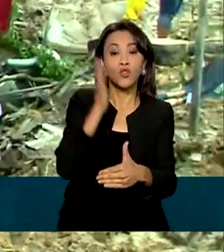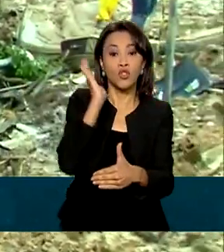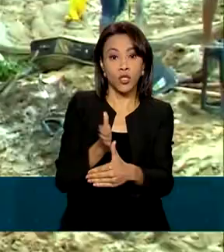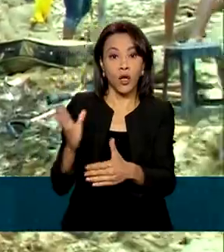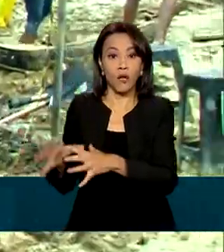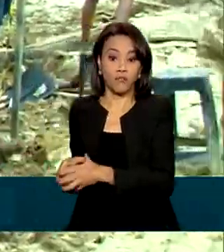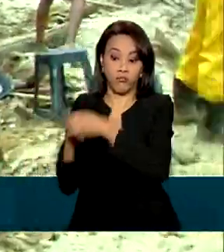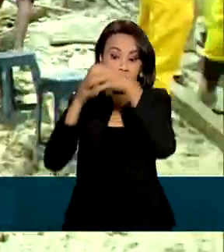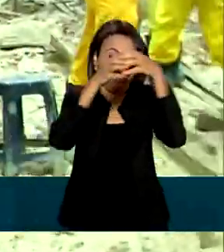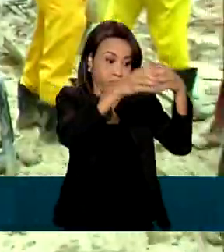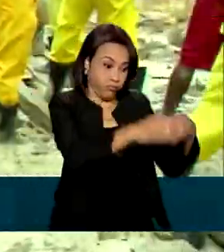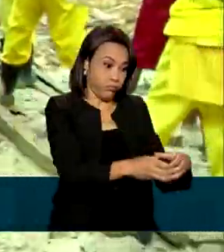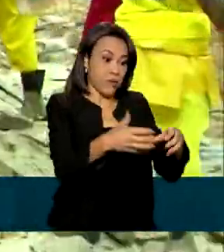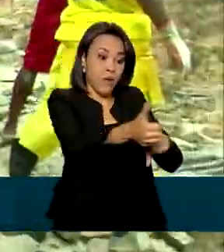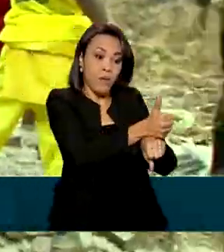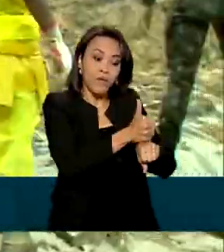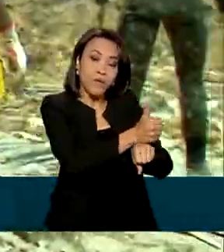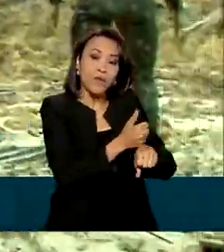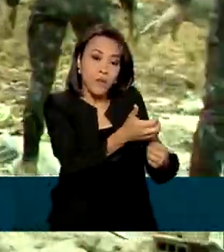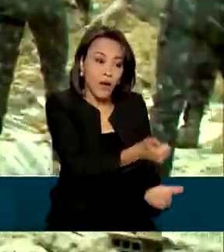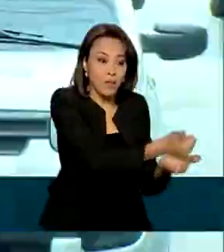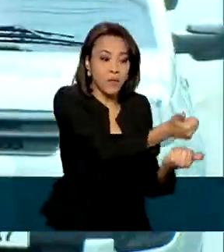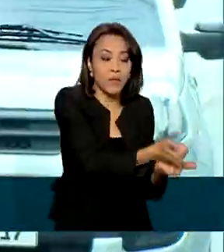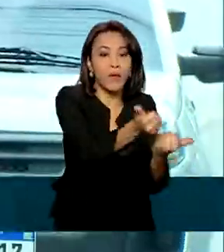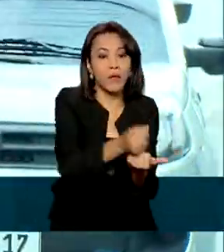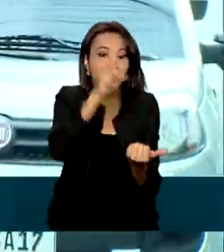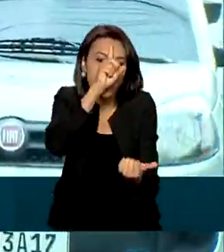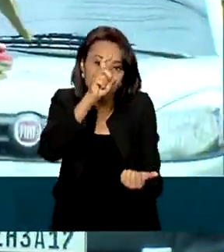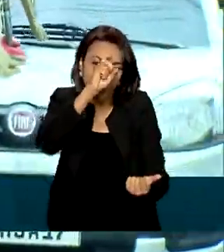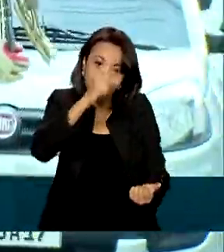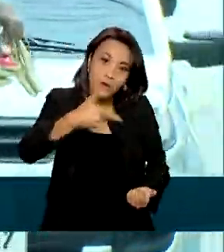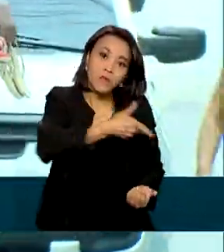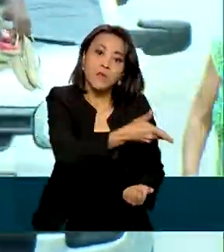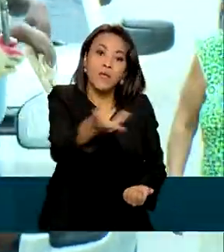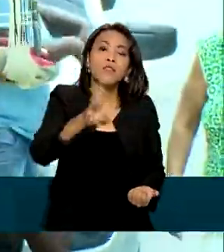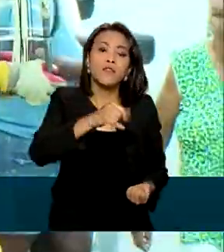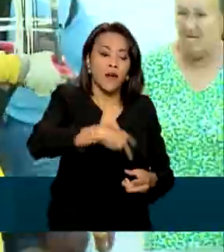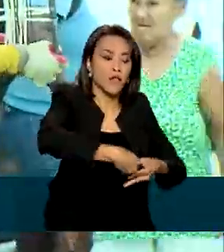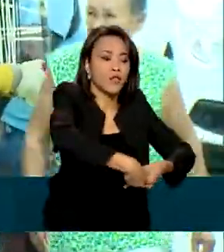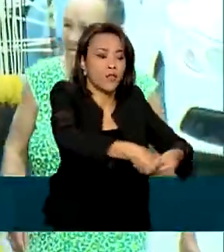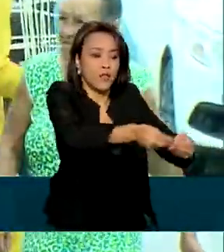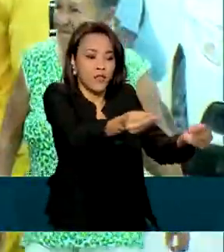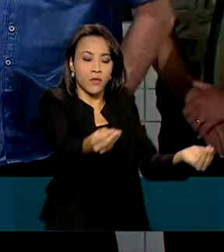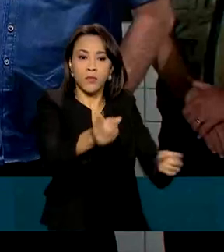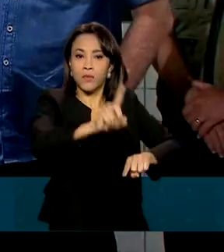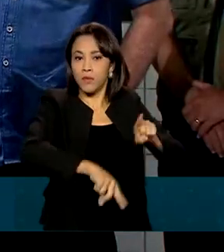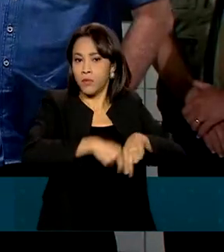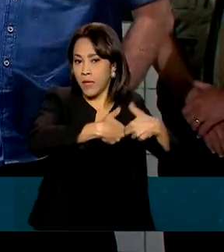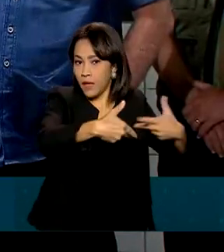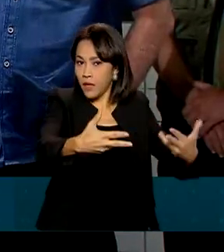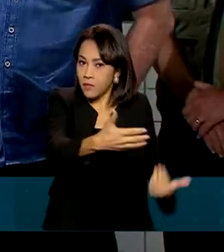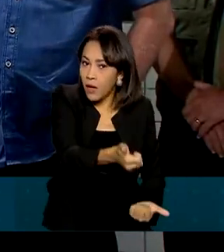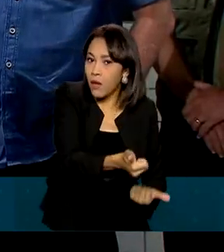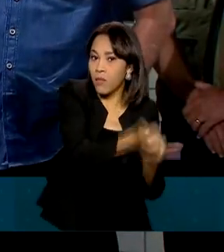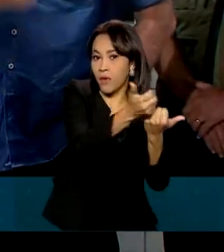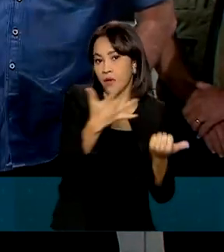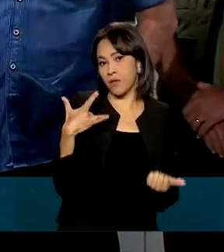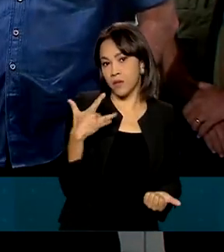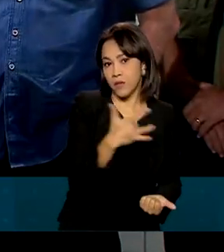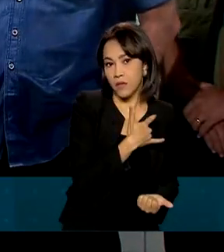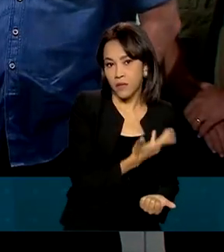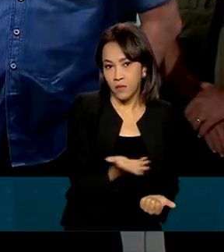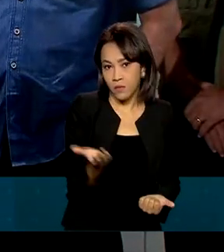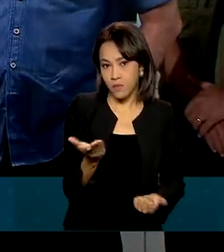equipes para fortalecer o atendimento em unidades básicas e vai distribuir materiais essenciais para assistência à